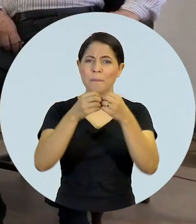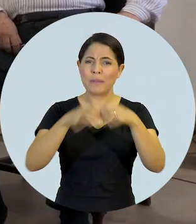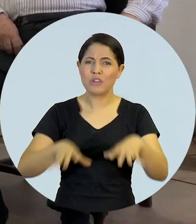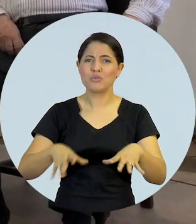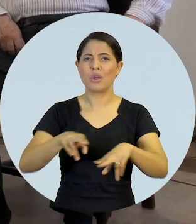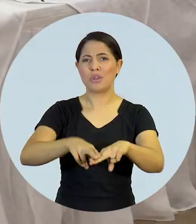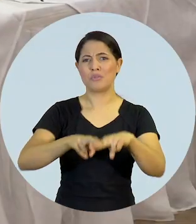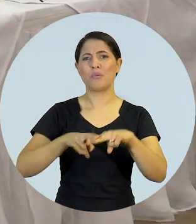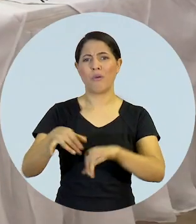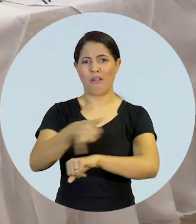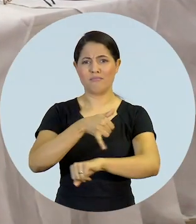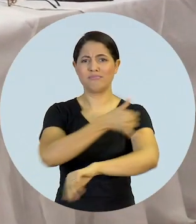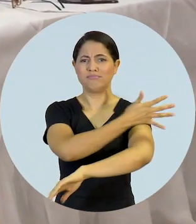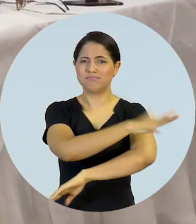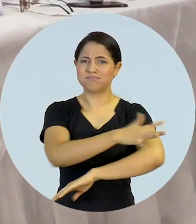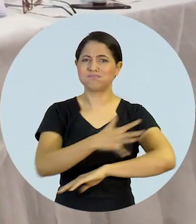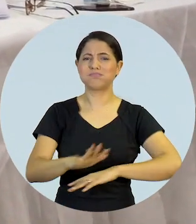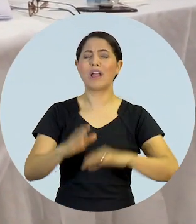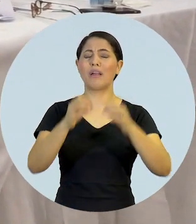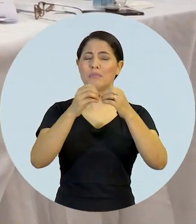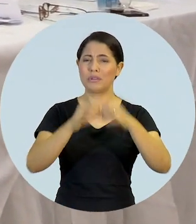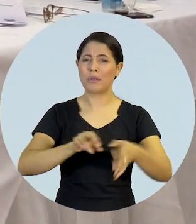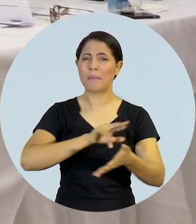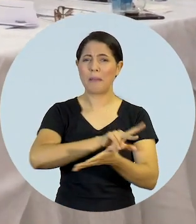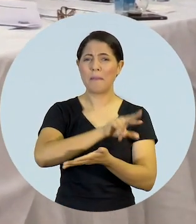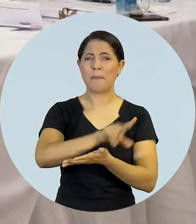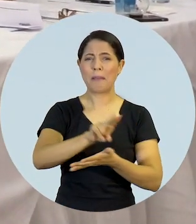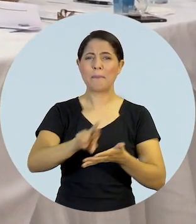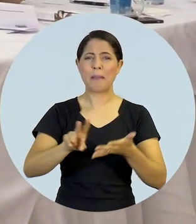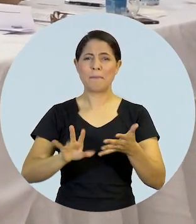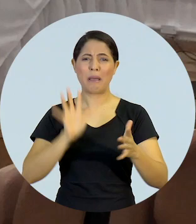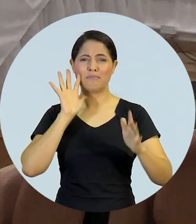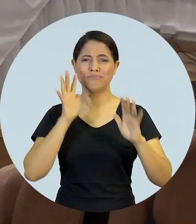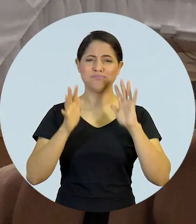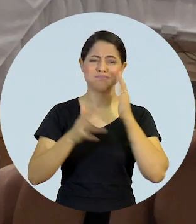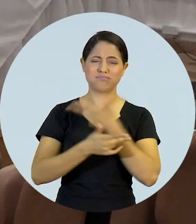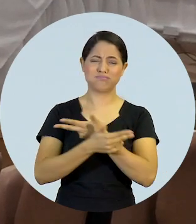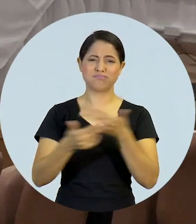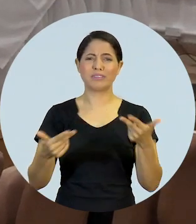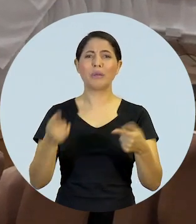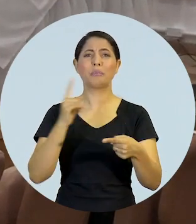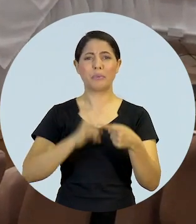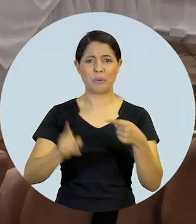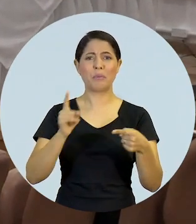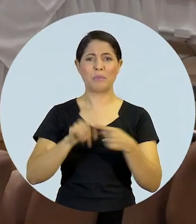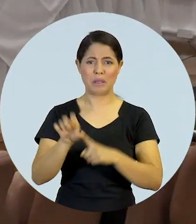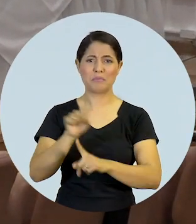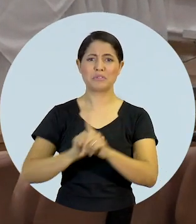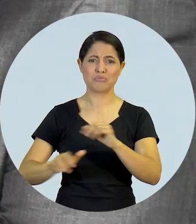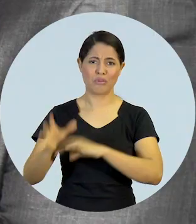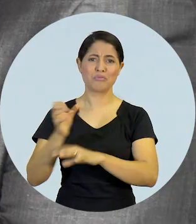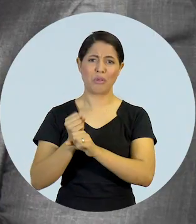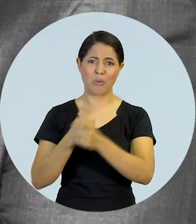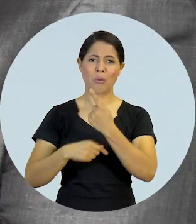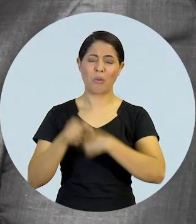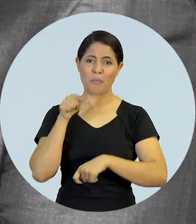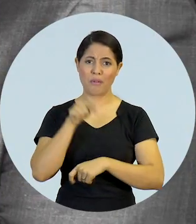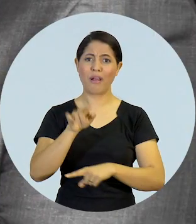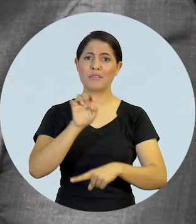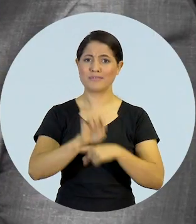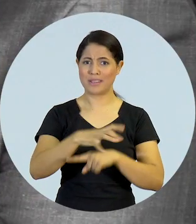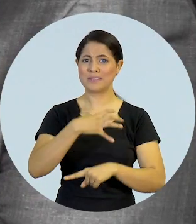na costa baiana. A catástrofe vem causando uma série de consequências socioeconômicas ao Estado. Maurício